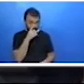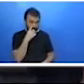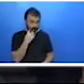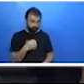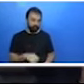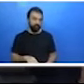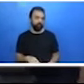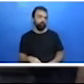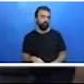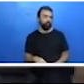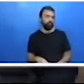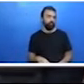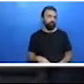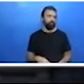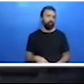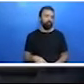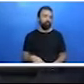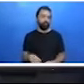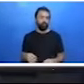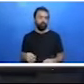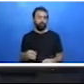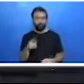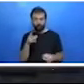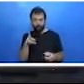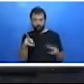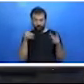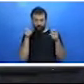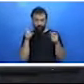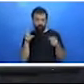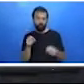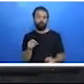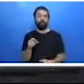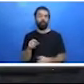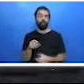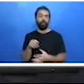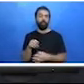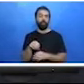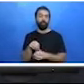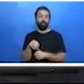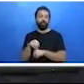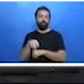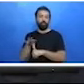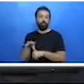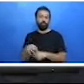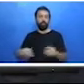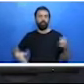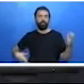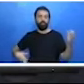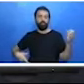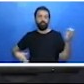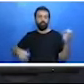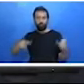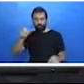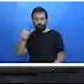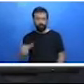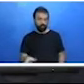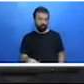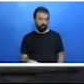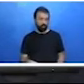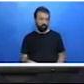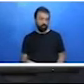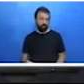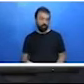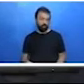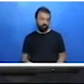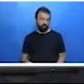é forte. Se vocês perceberam aqui, ó, tem um recadinho dos nossos violeiros aqui. Os meninos,